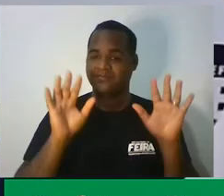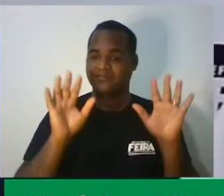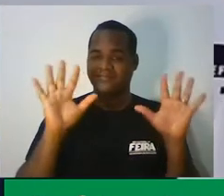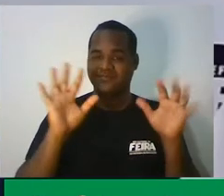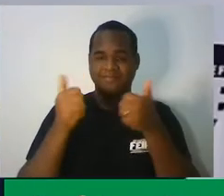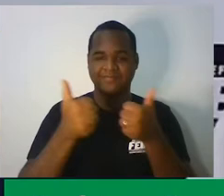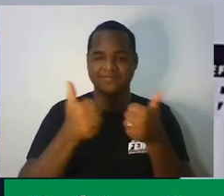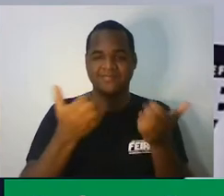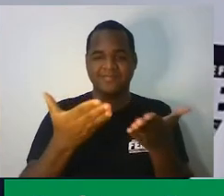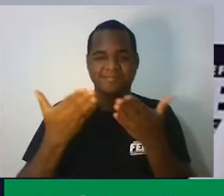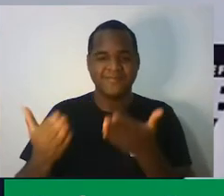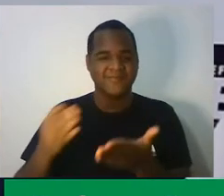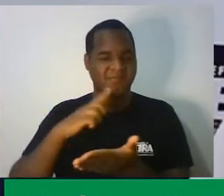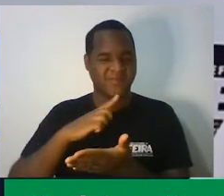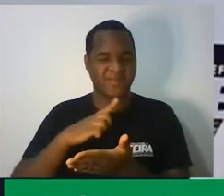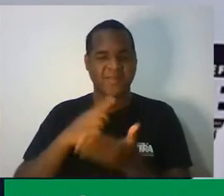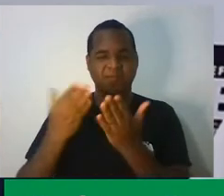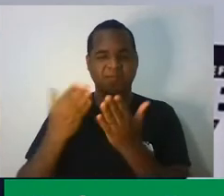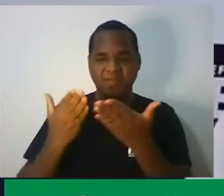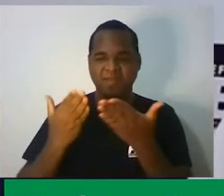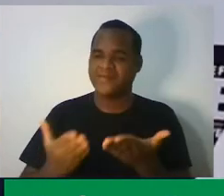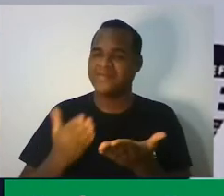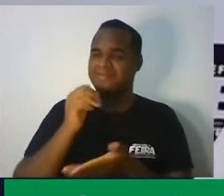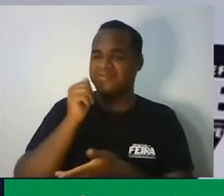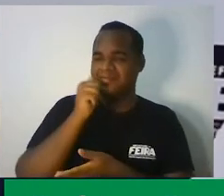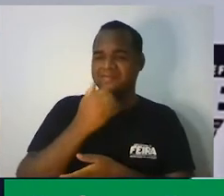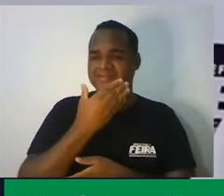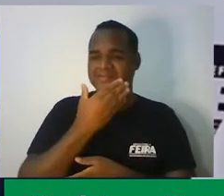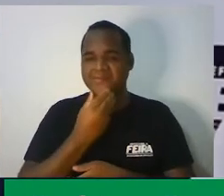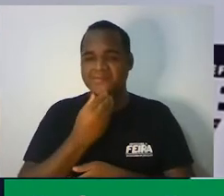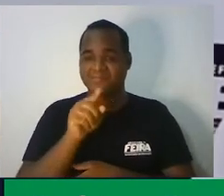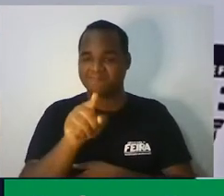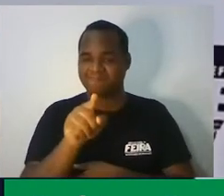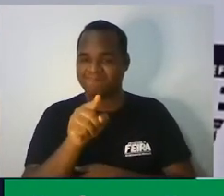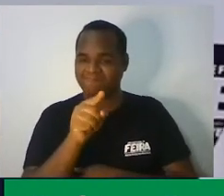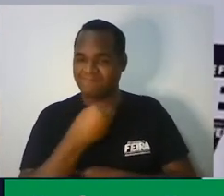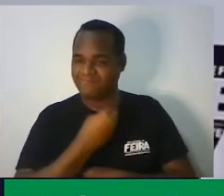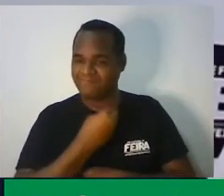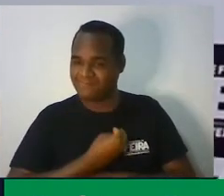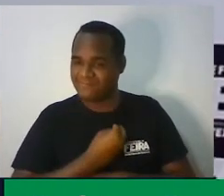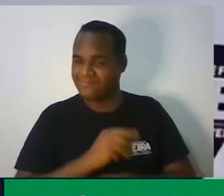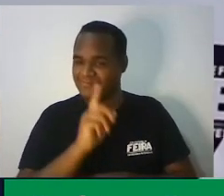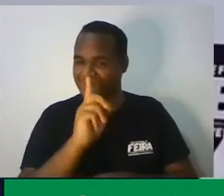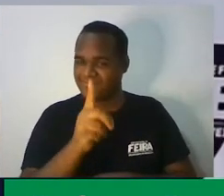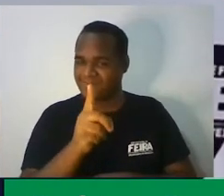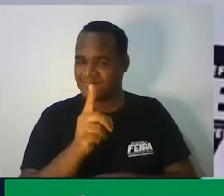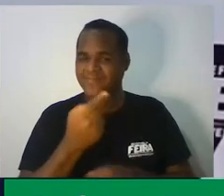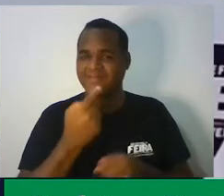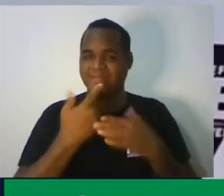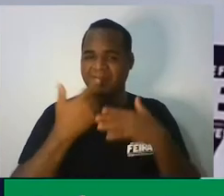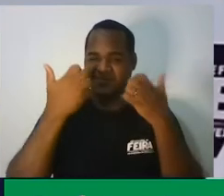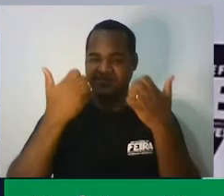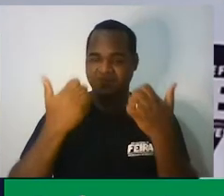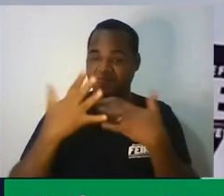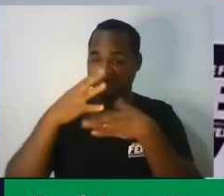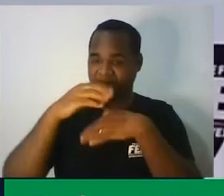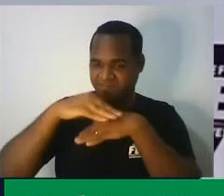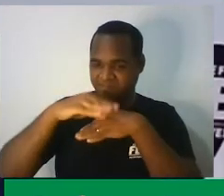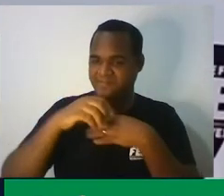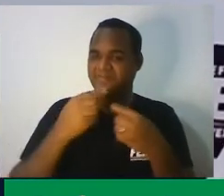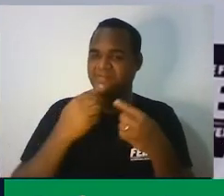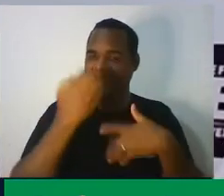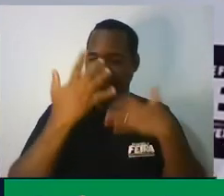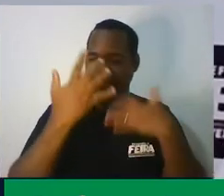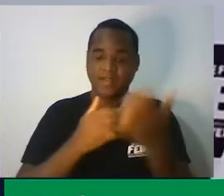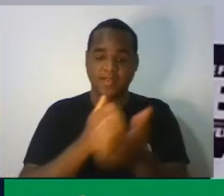Olá, sejam bem-vindos, sejam bem-vindas. Você, é com você que eu estou falando,